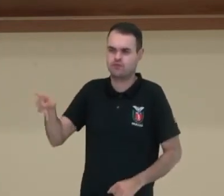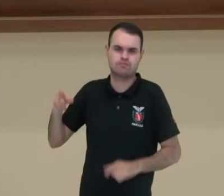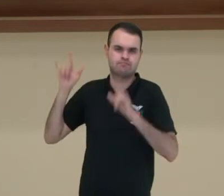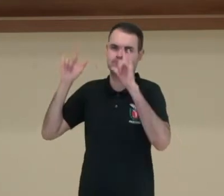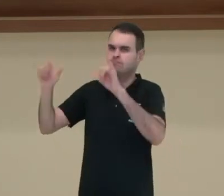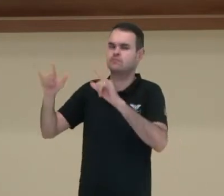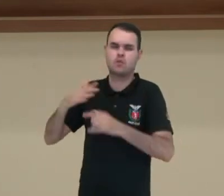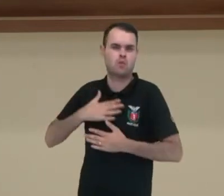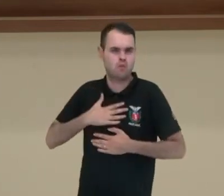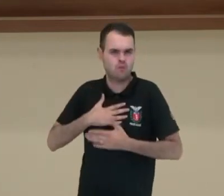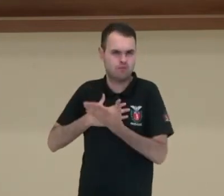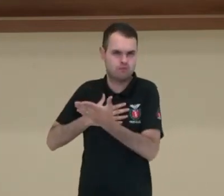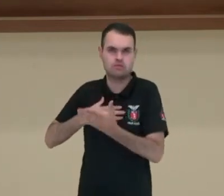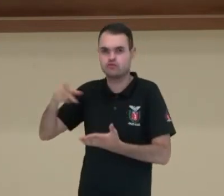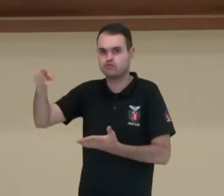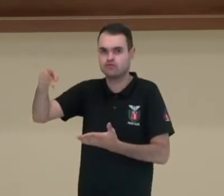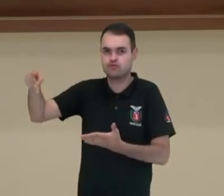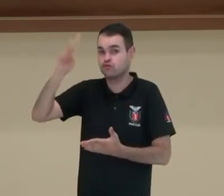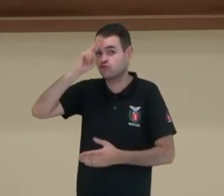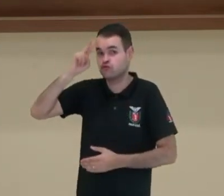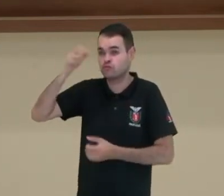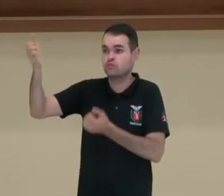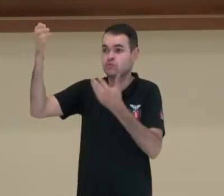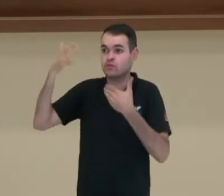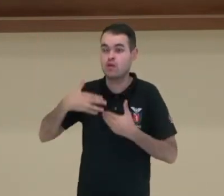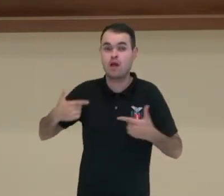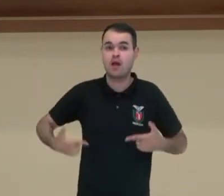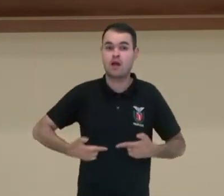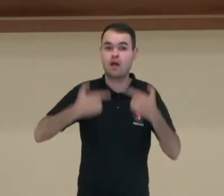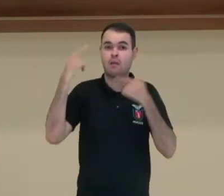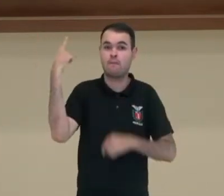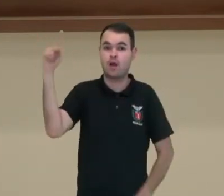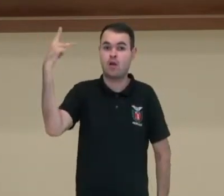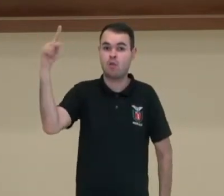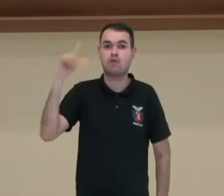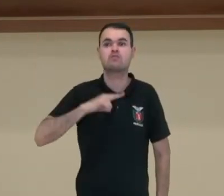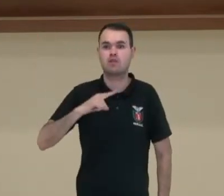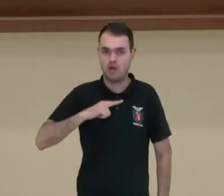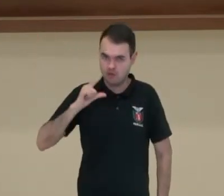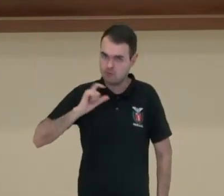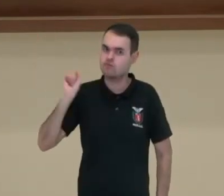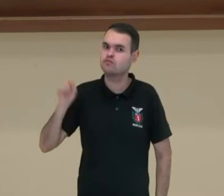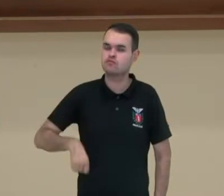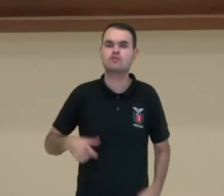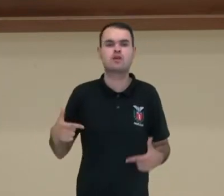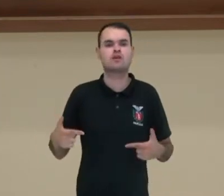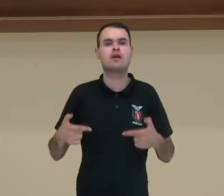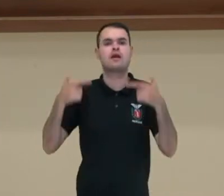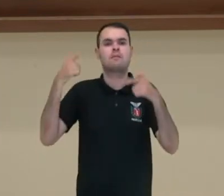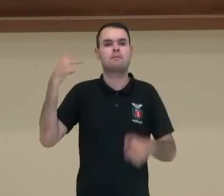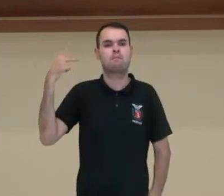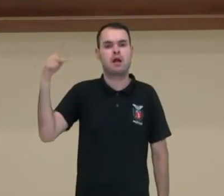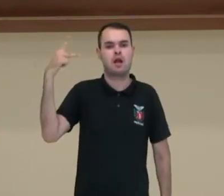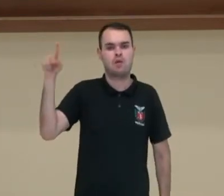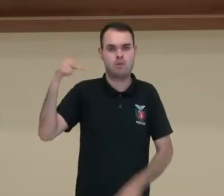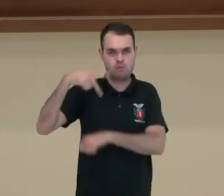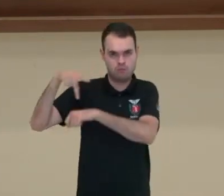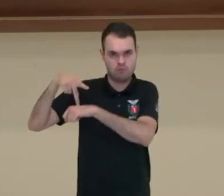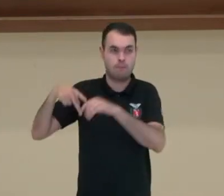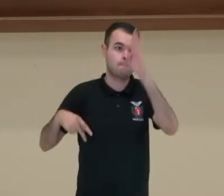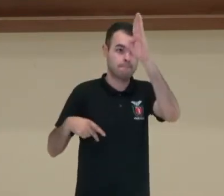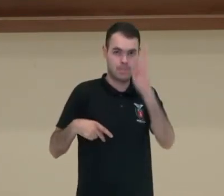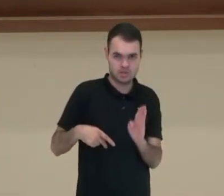ele de história, e ele falou que a Guerra do Paraguai, teve uma guerra do Paraguai. E o